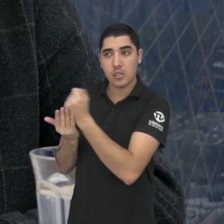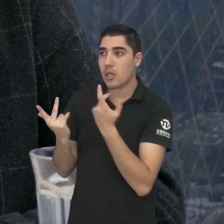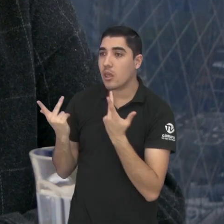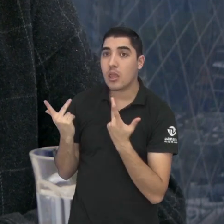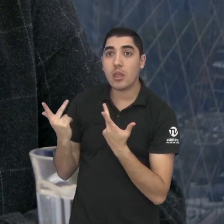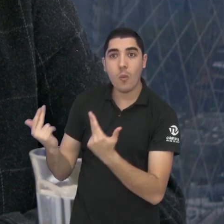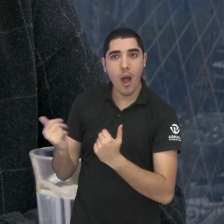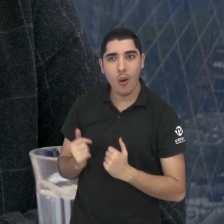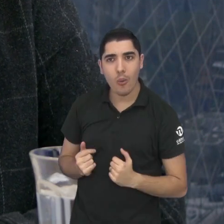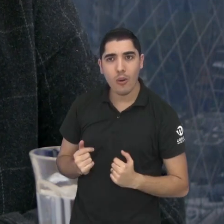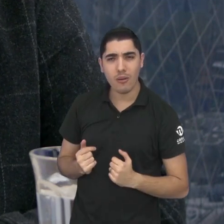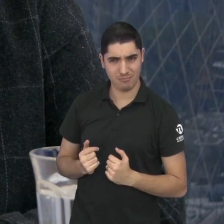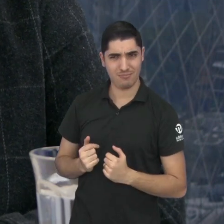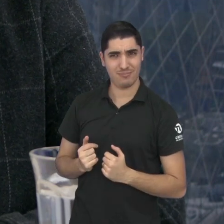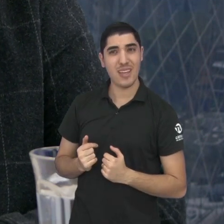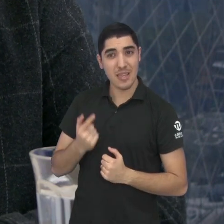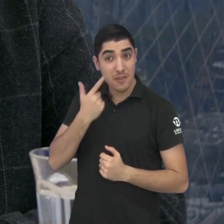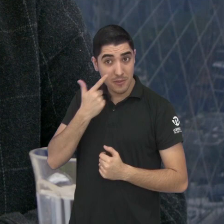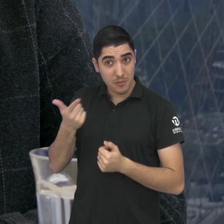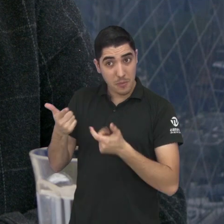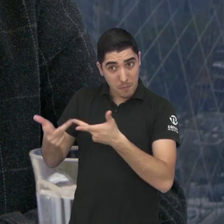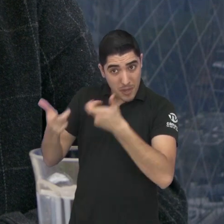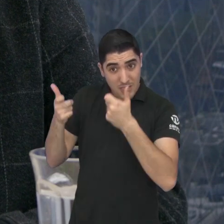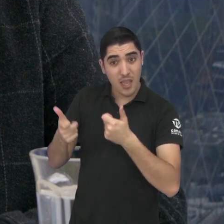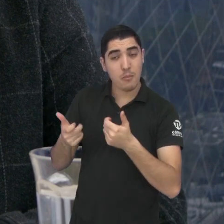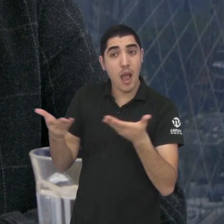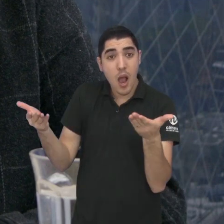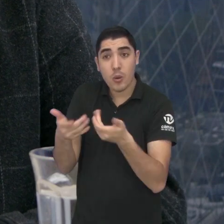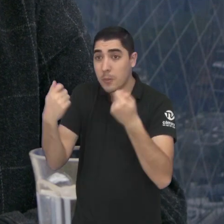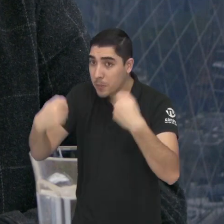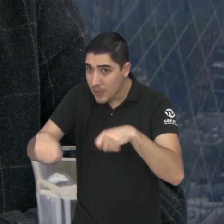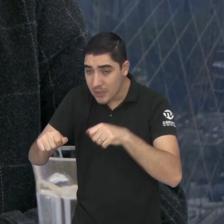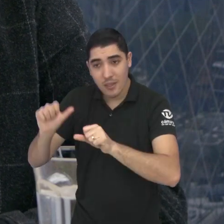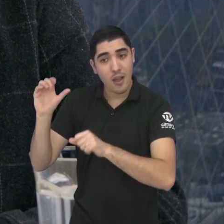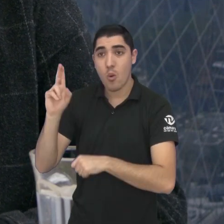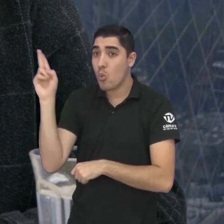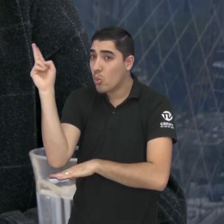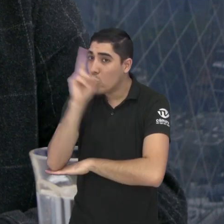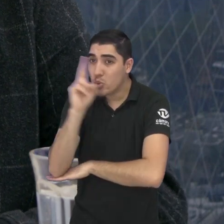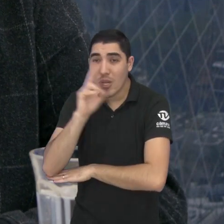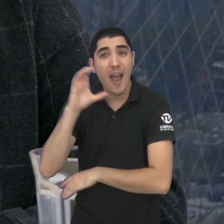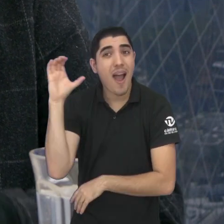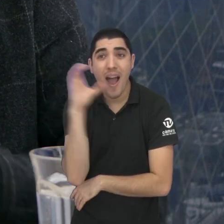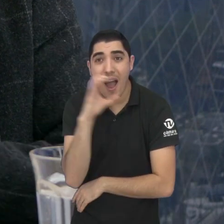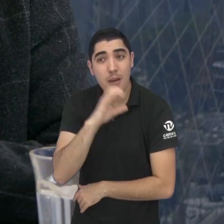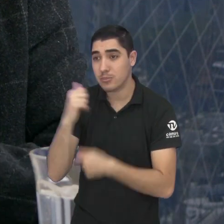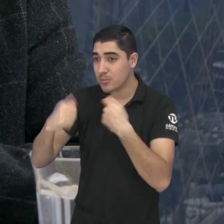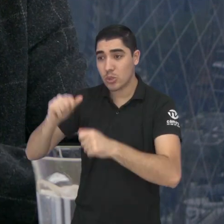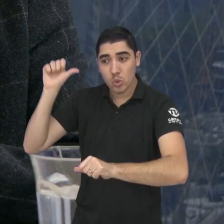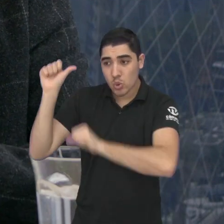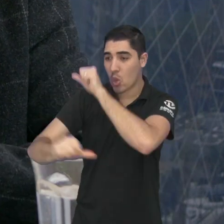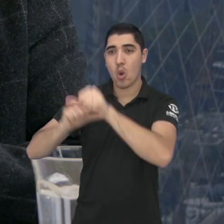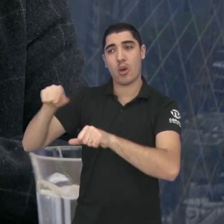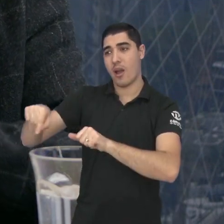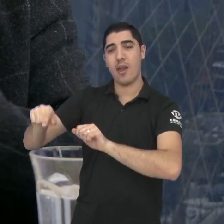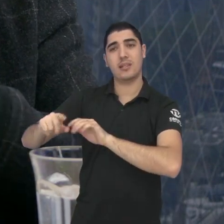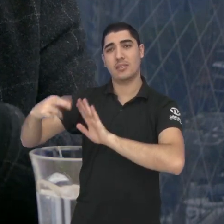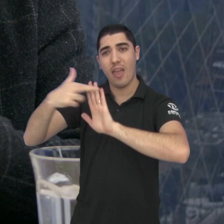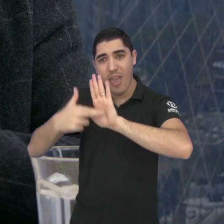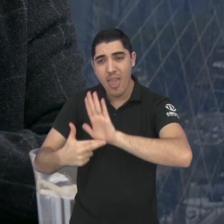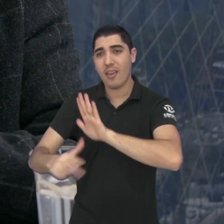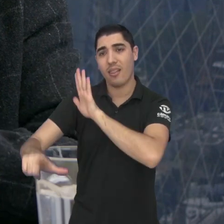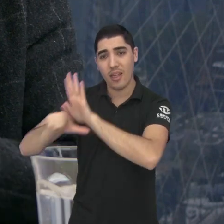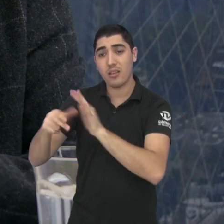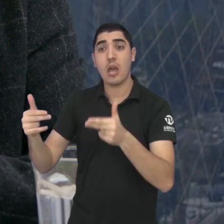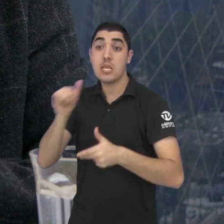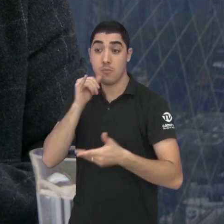que uma reforma tributária que está sendo lutada para fazer é urgente, exatamente para isso. Você tem maneiras agora, você tem Bolsa